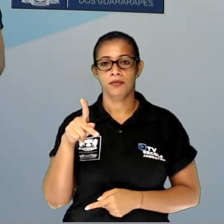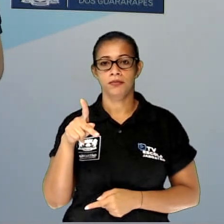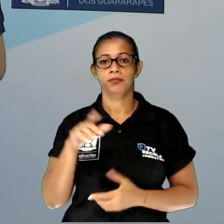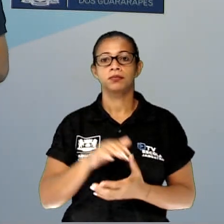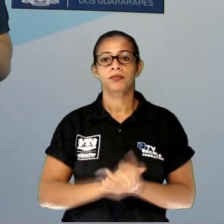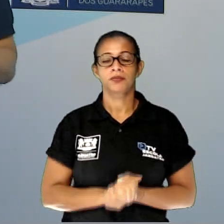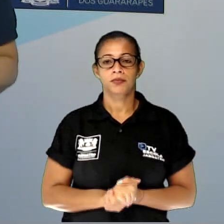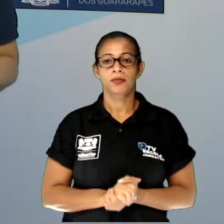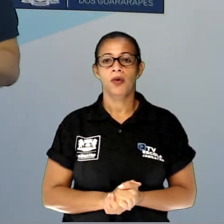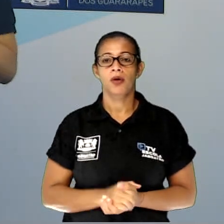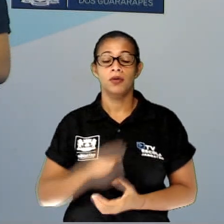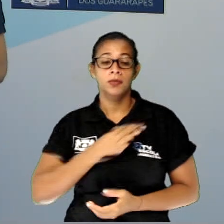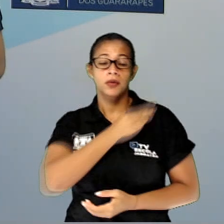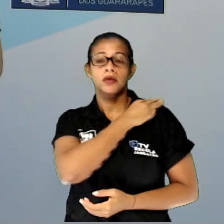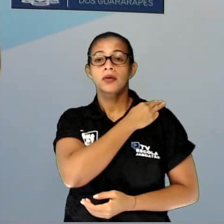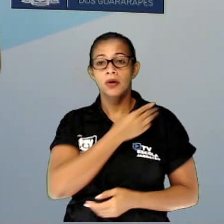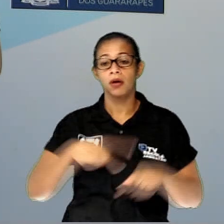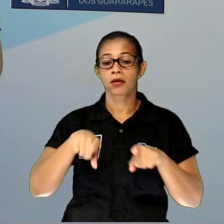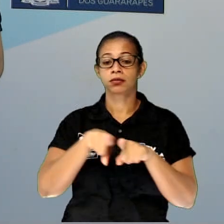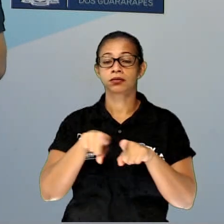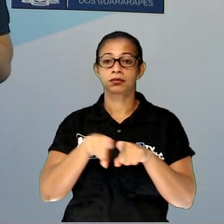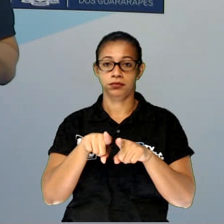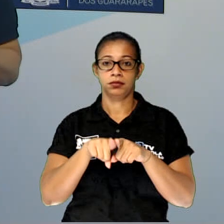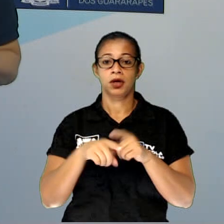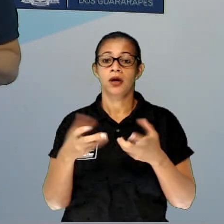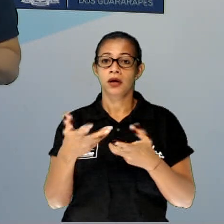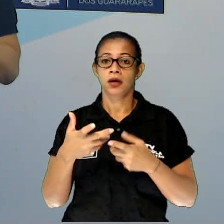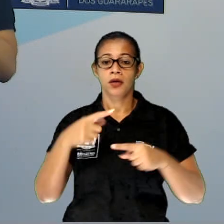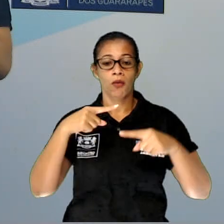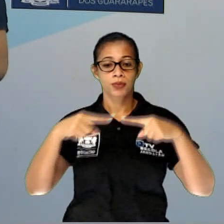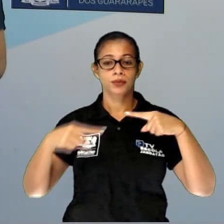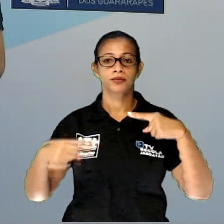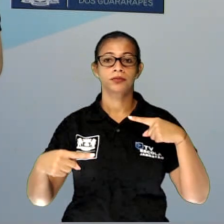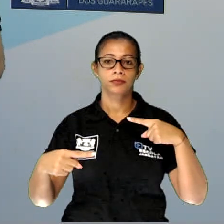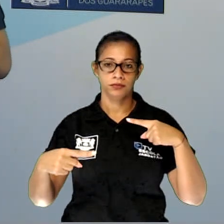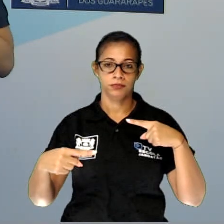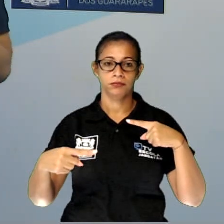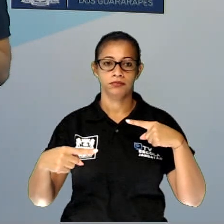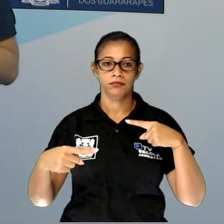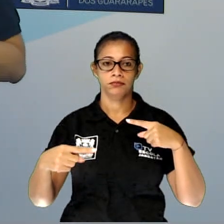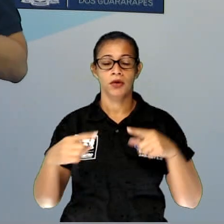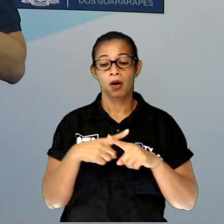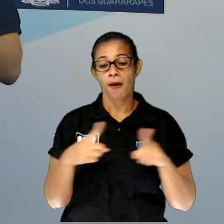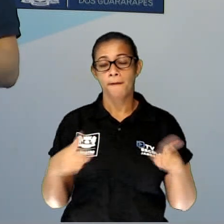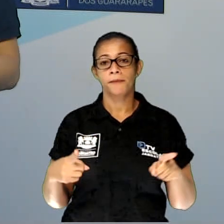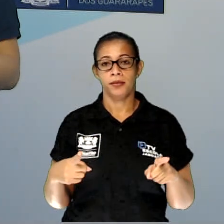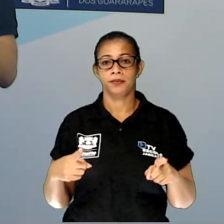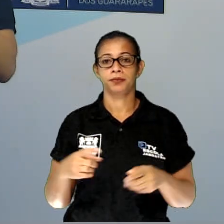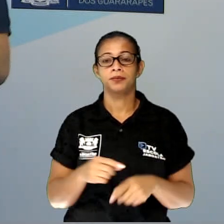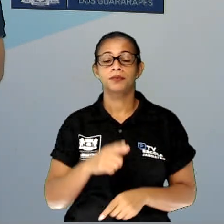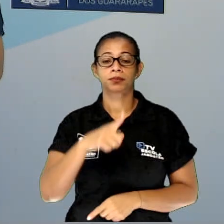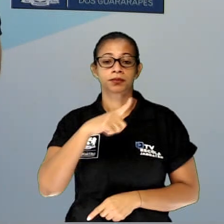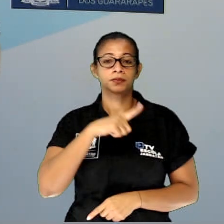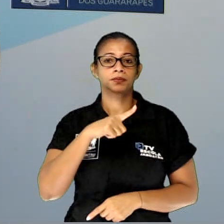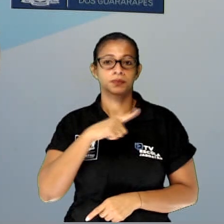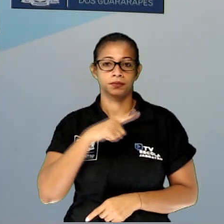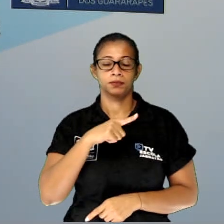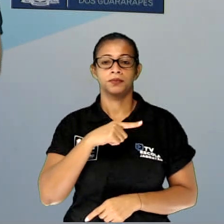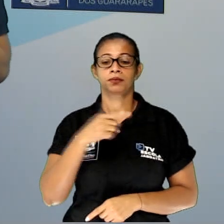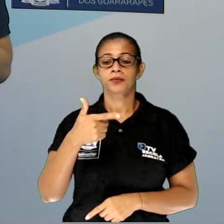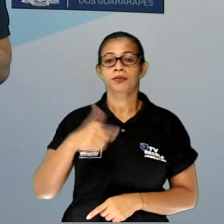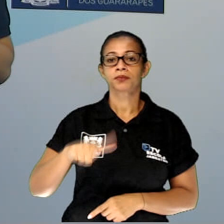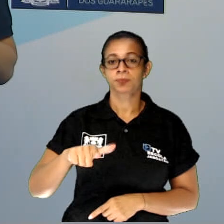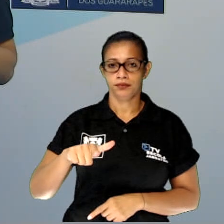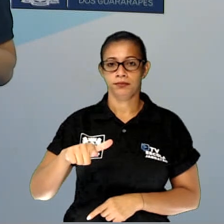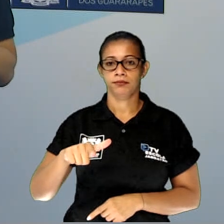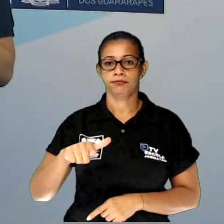para impedir a posse da chapa. Mas o marechal Henrique Lott vai trabalhar, vai se articular para garantir a